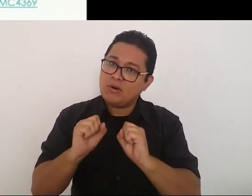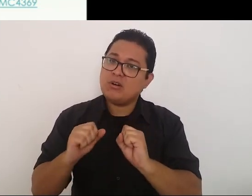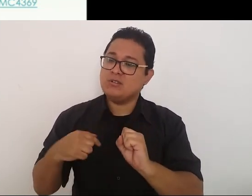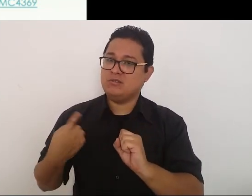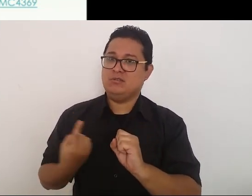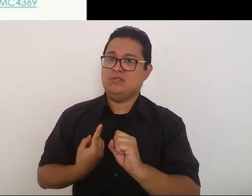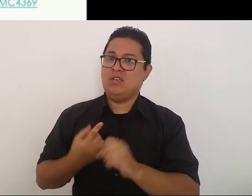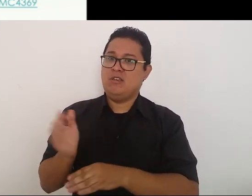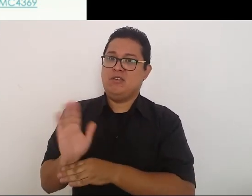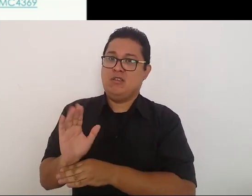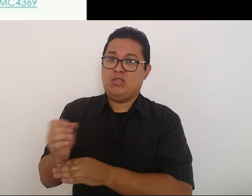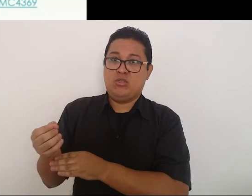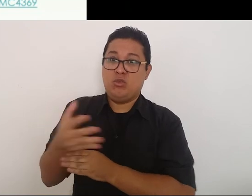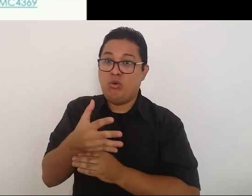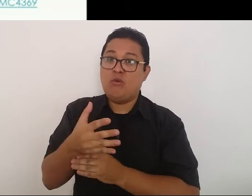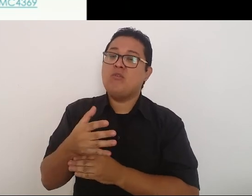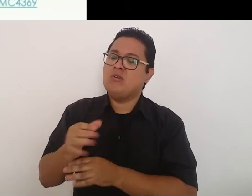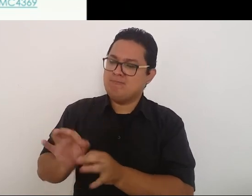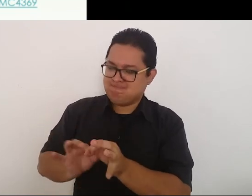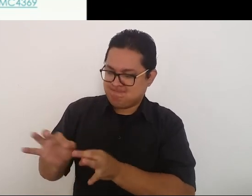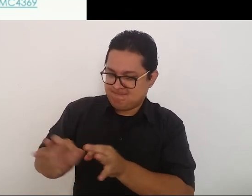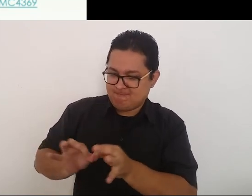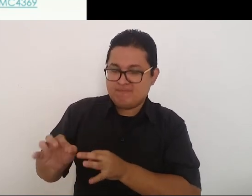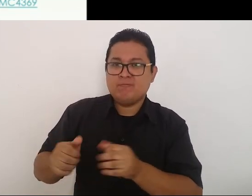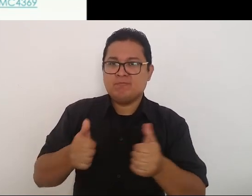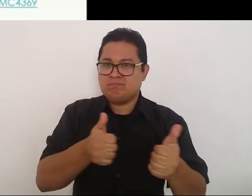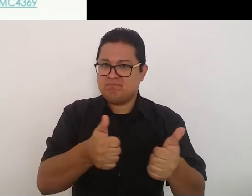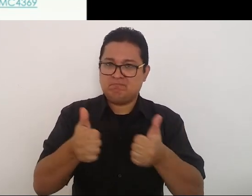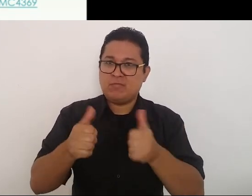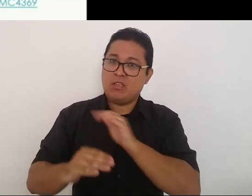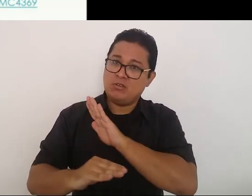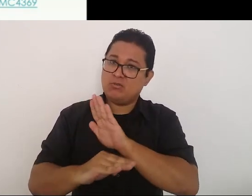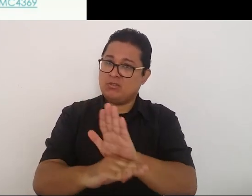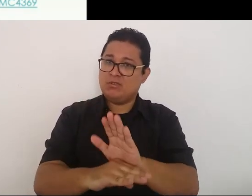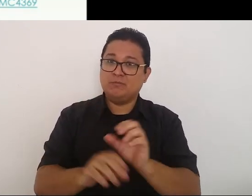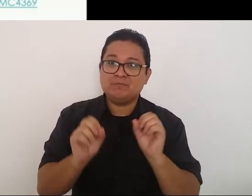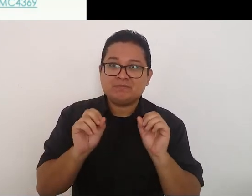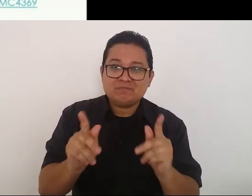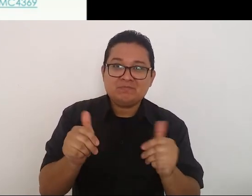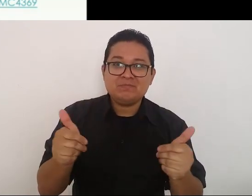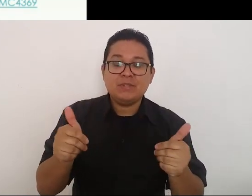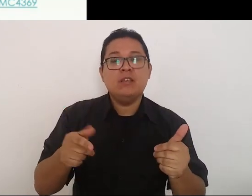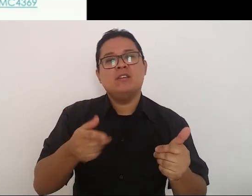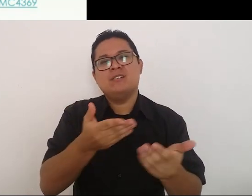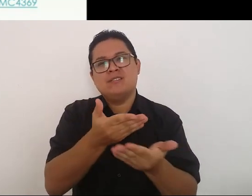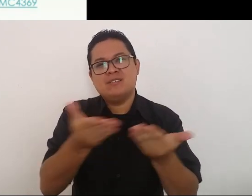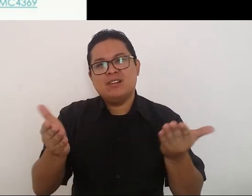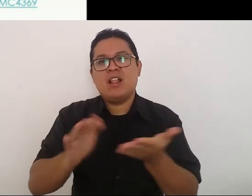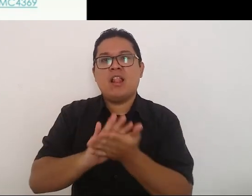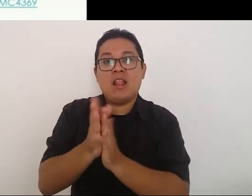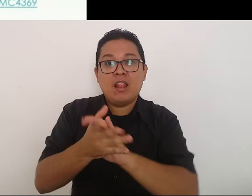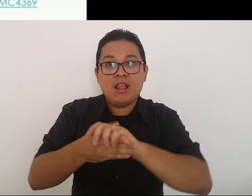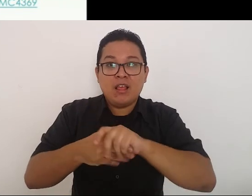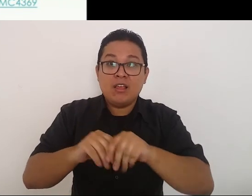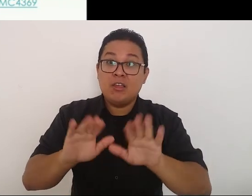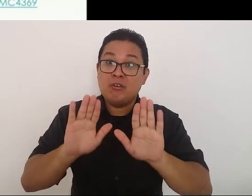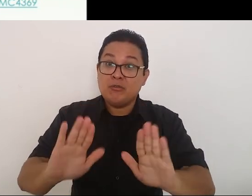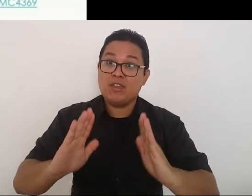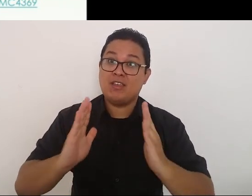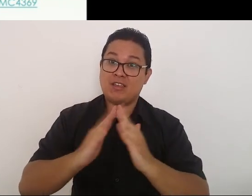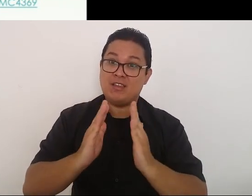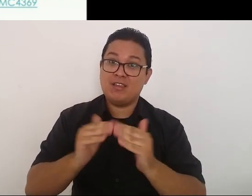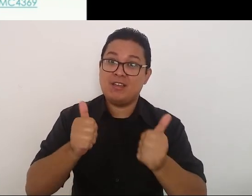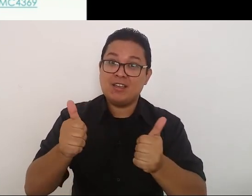a gente faz algum vídeo, alguma coisa aí para melhorar, tá? Então é isso, lava a mão, fique em